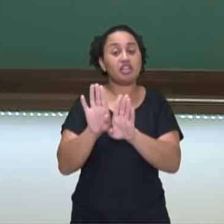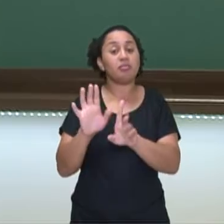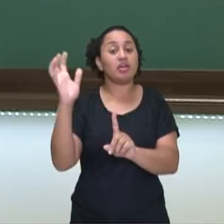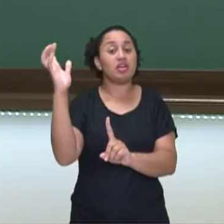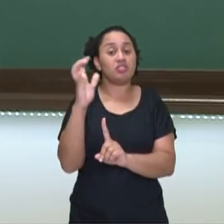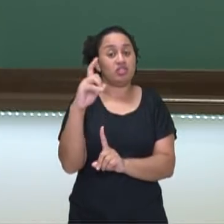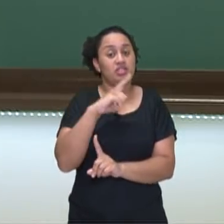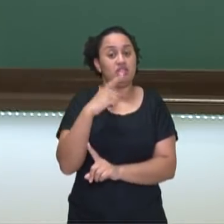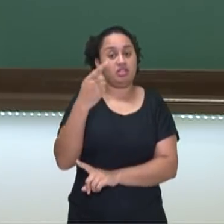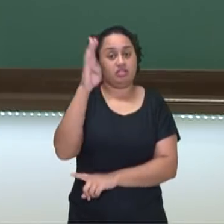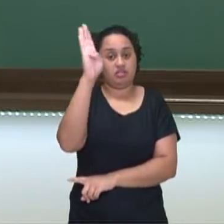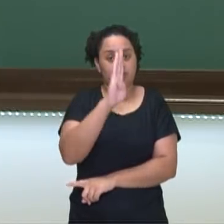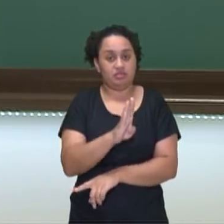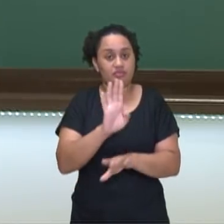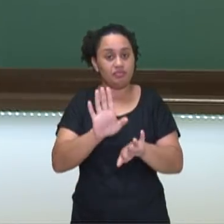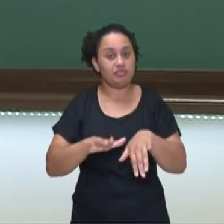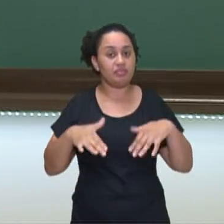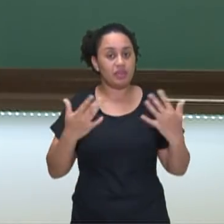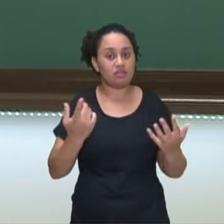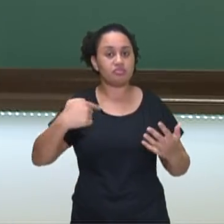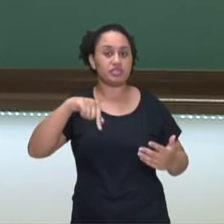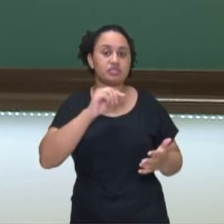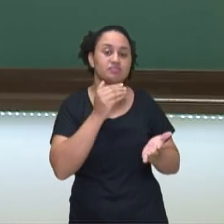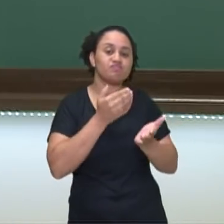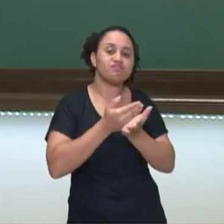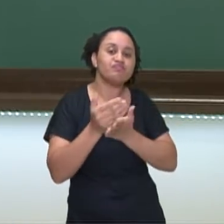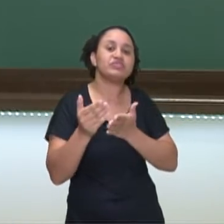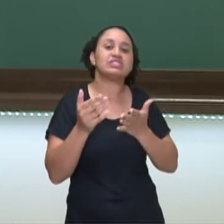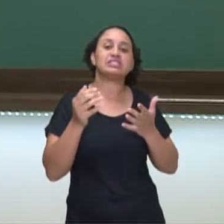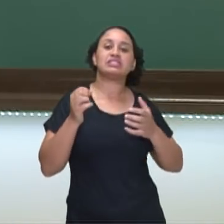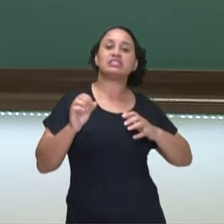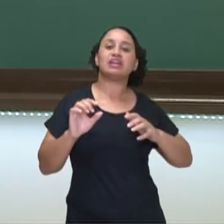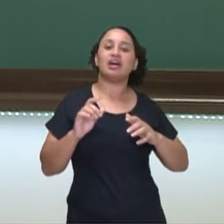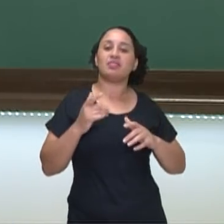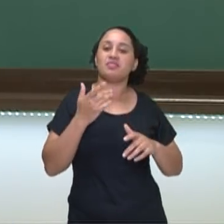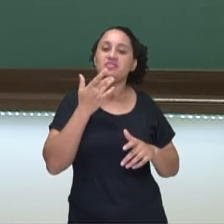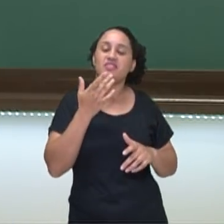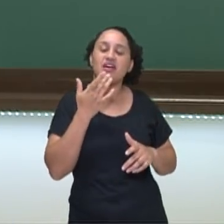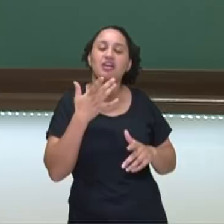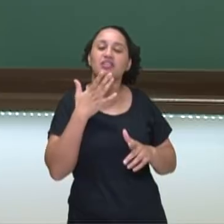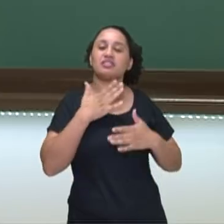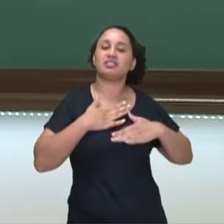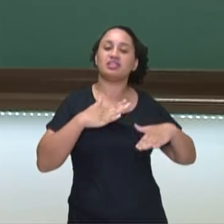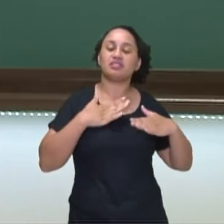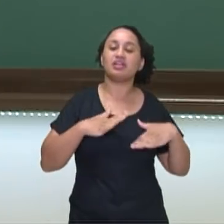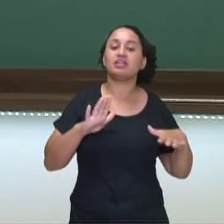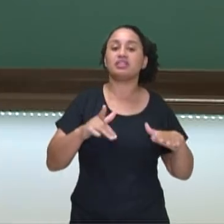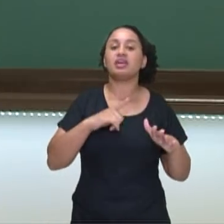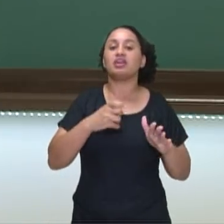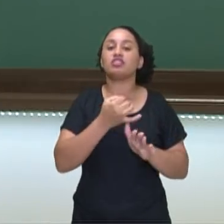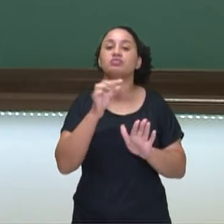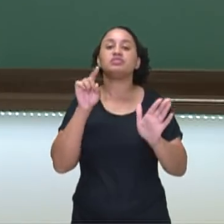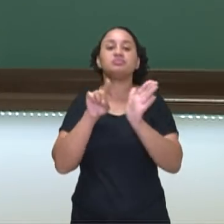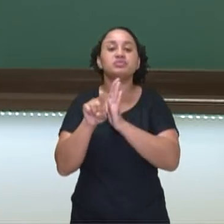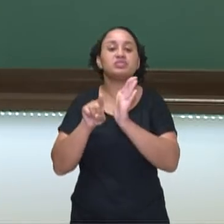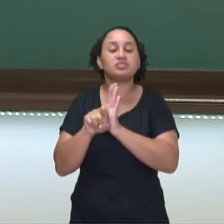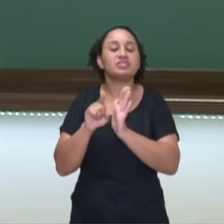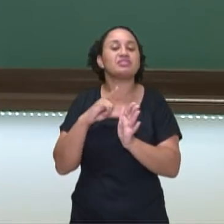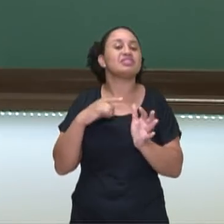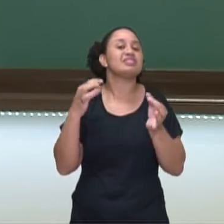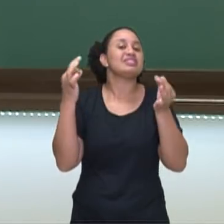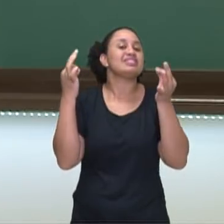Brasil. Então, para a gente começar se aquecendo bem, para ir bem tranquilinho para essa aula, aquelas perguntas que eu tenho certeza que